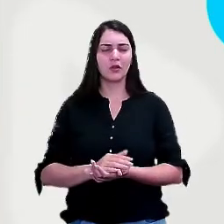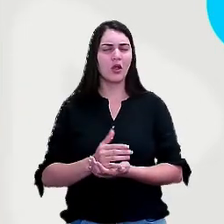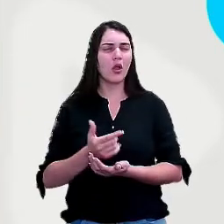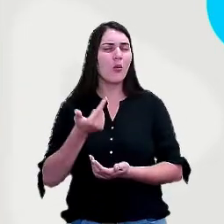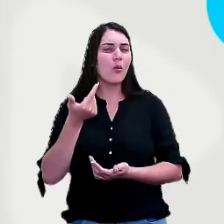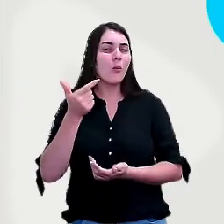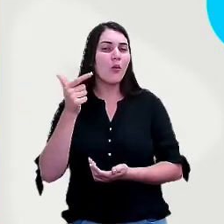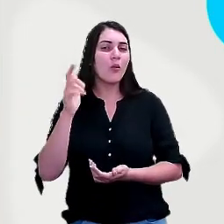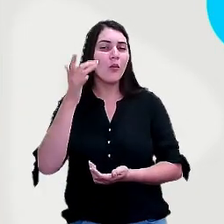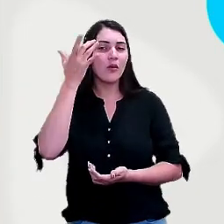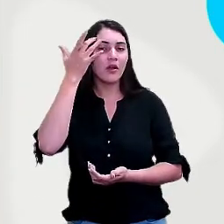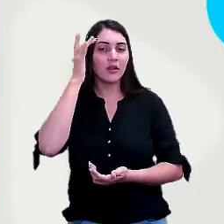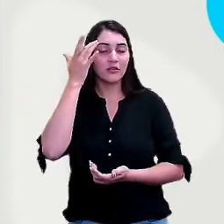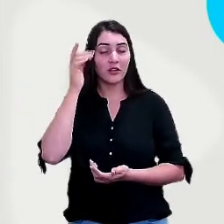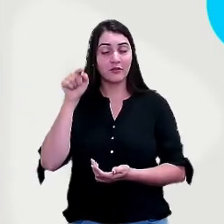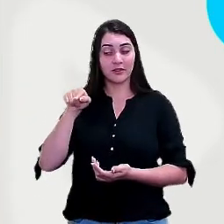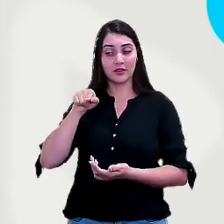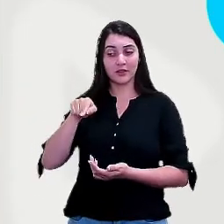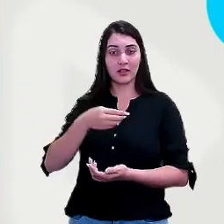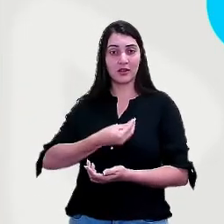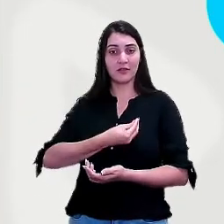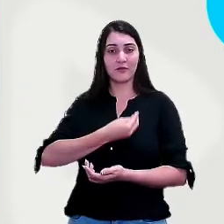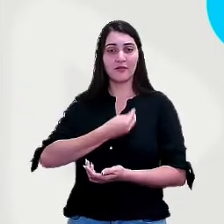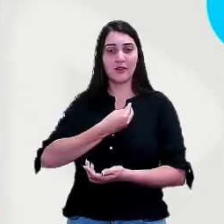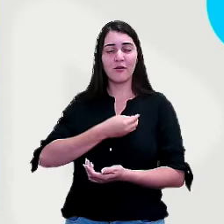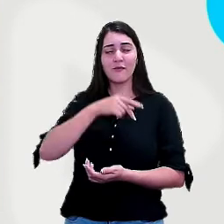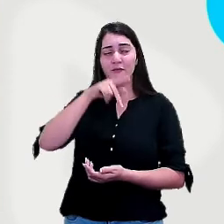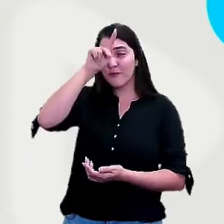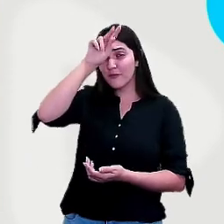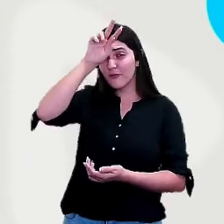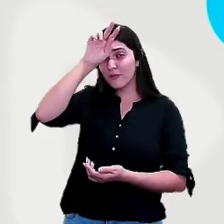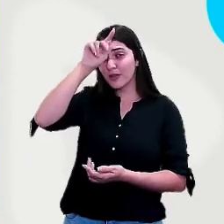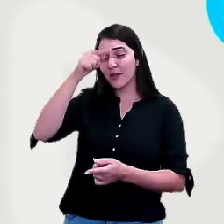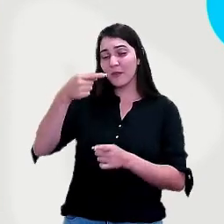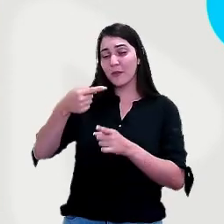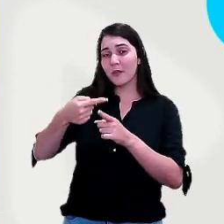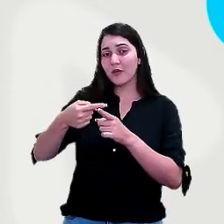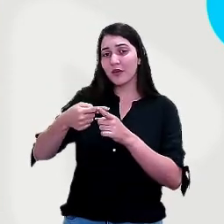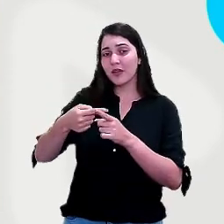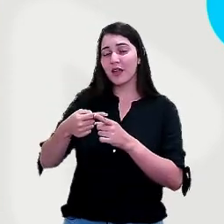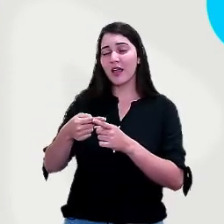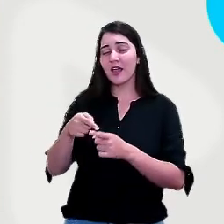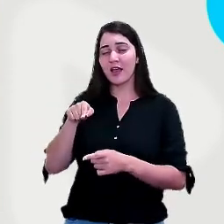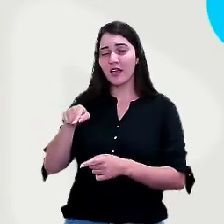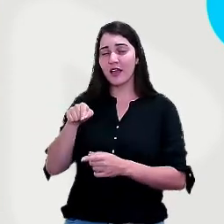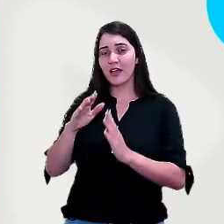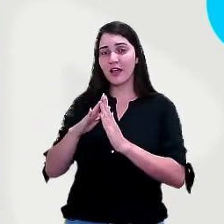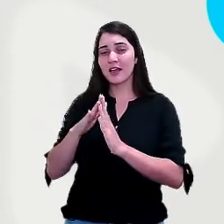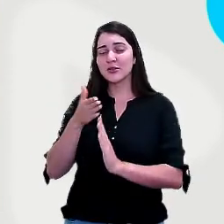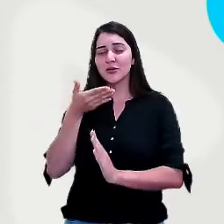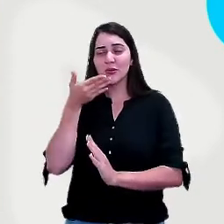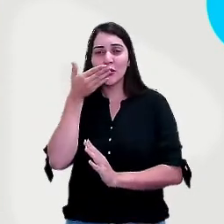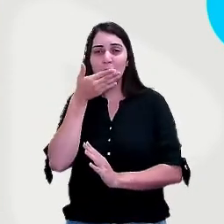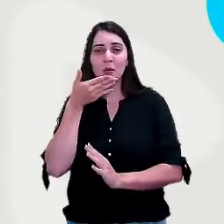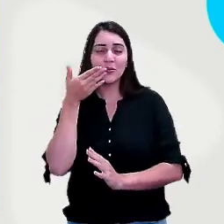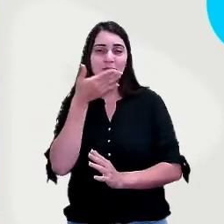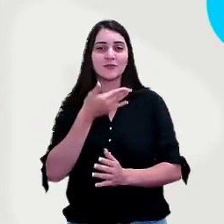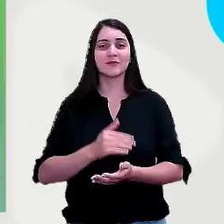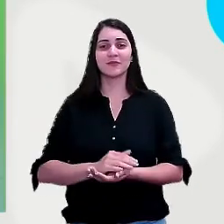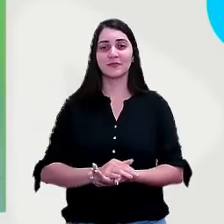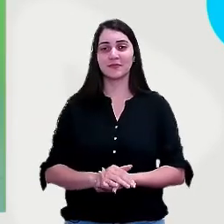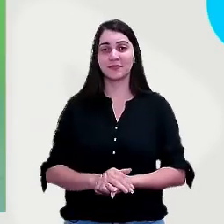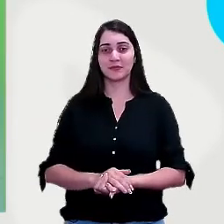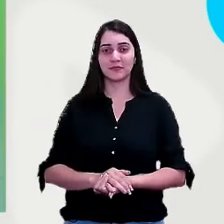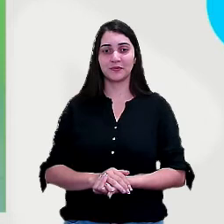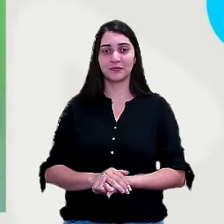Outros achavam que nela morava uma formiguinha, pois a casa era doce como uma balinha.